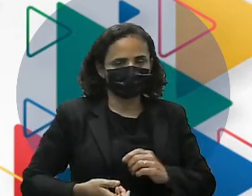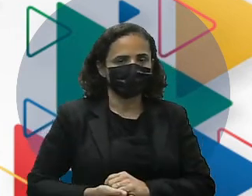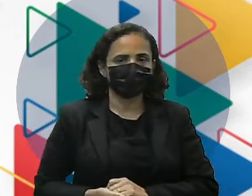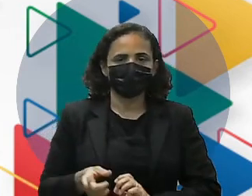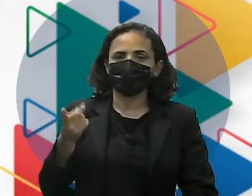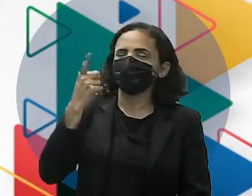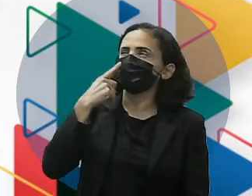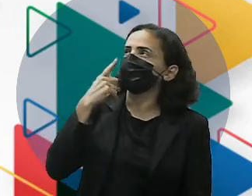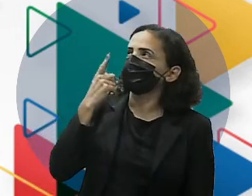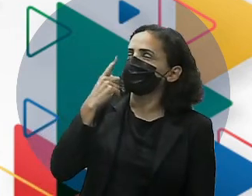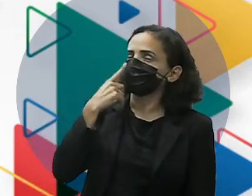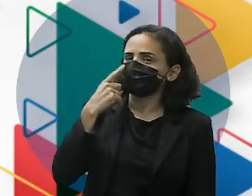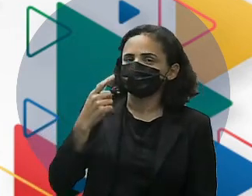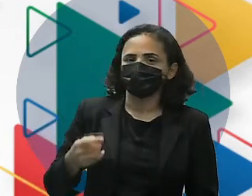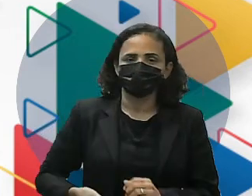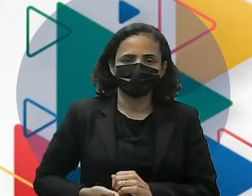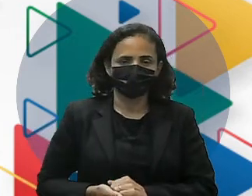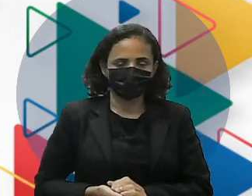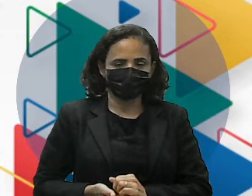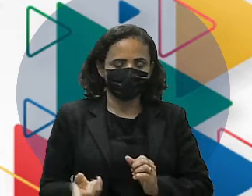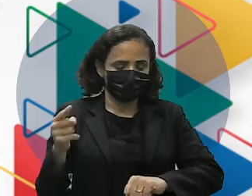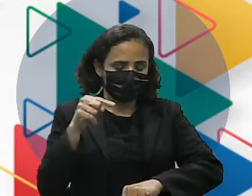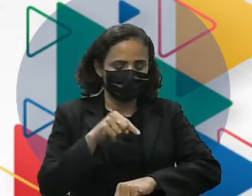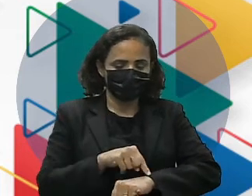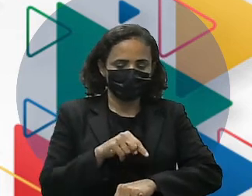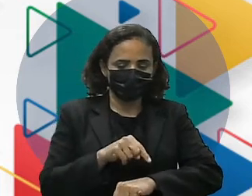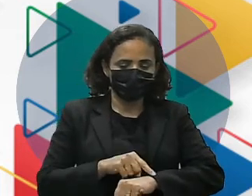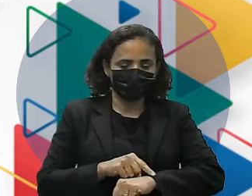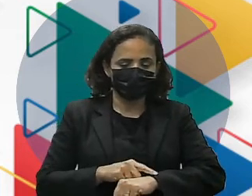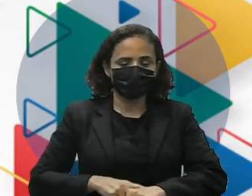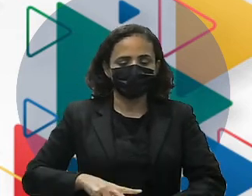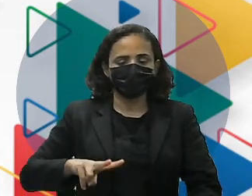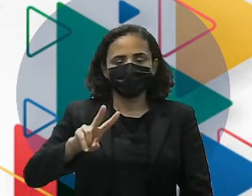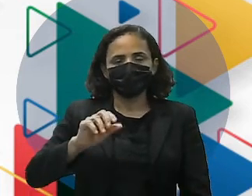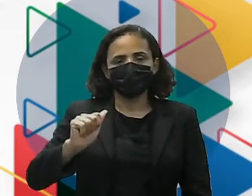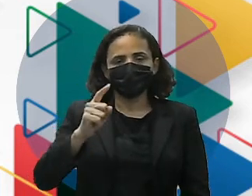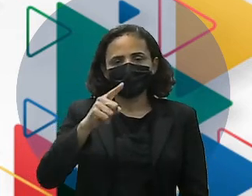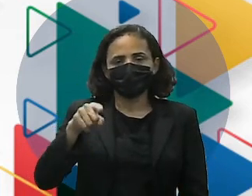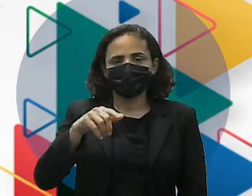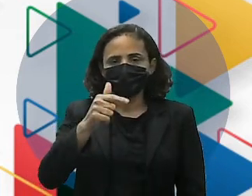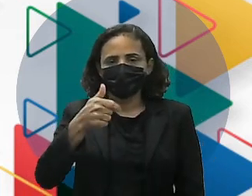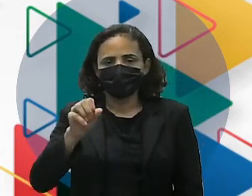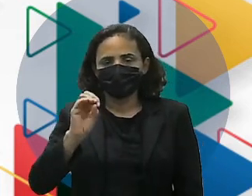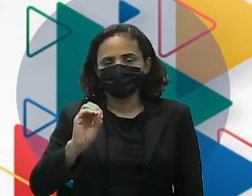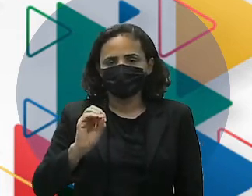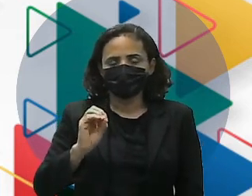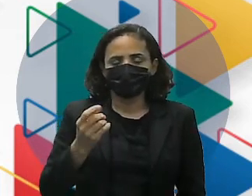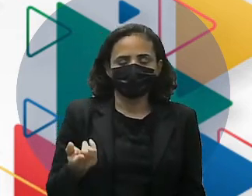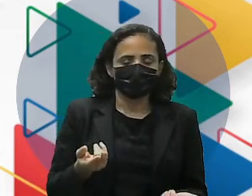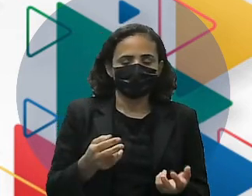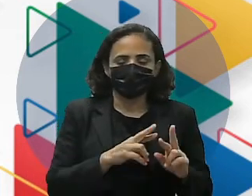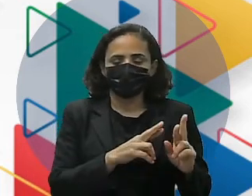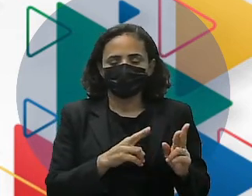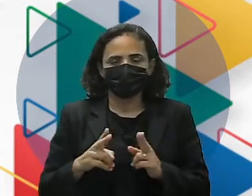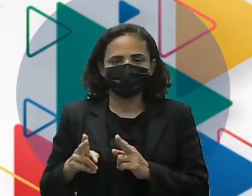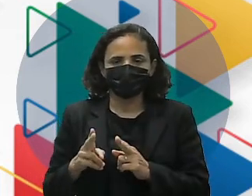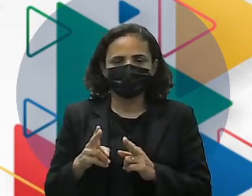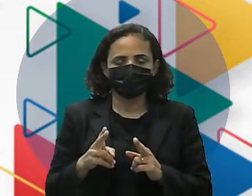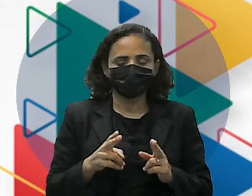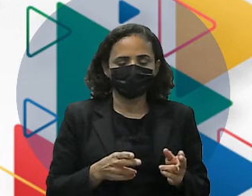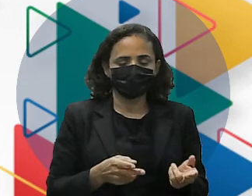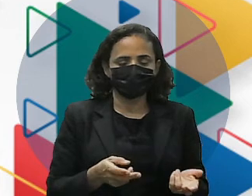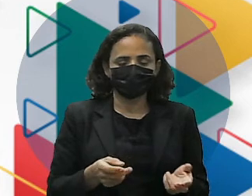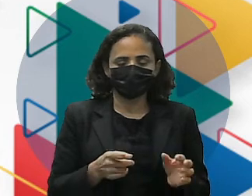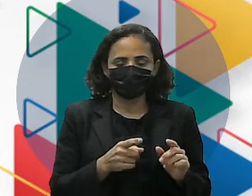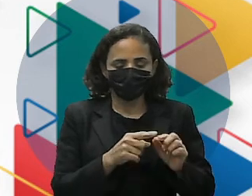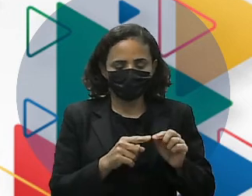observe. Vazão e tempo são grandezas inversamente proporcionais. Olha,